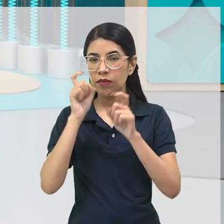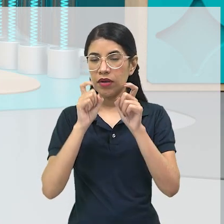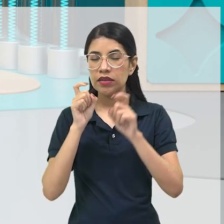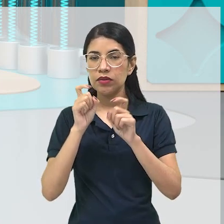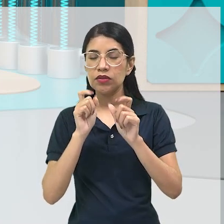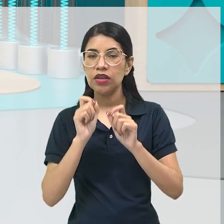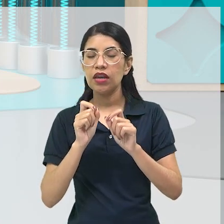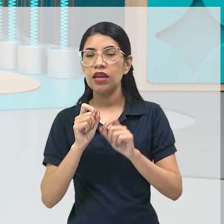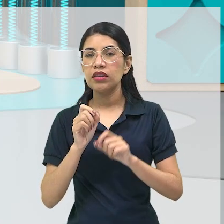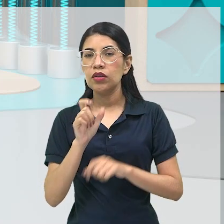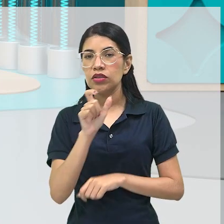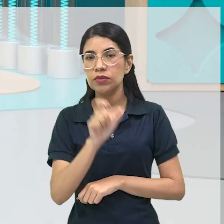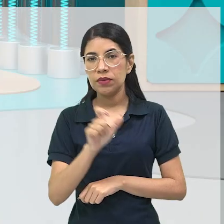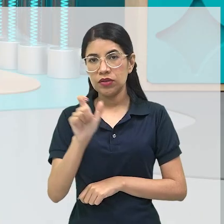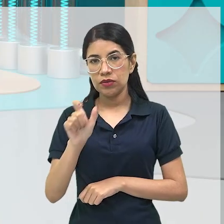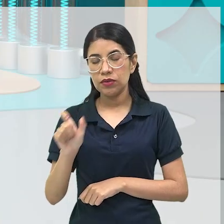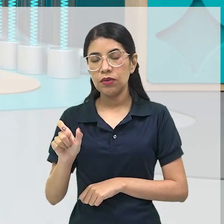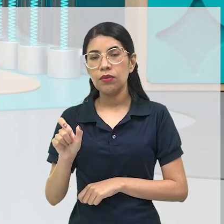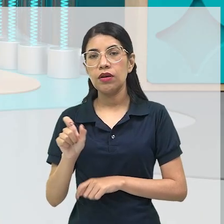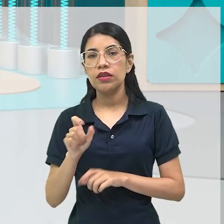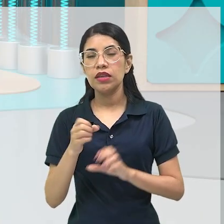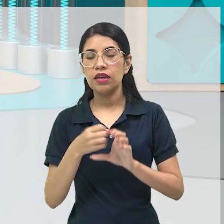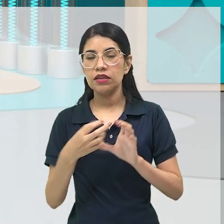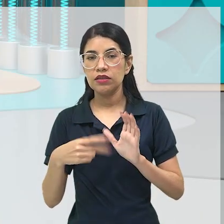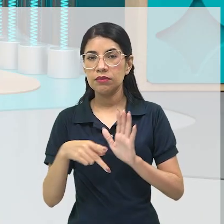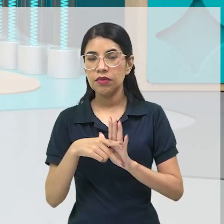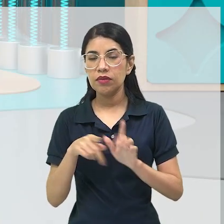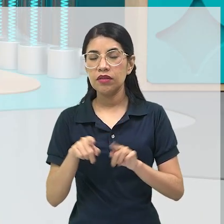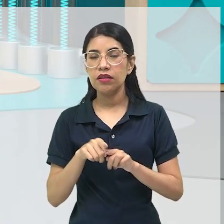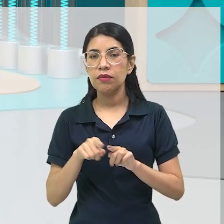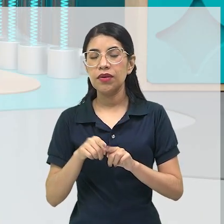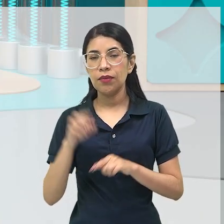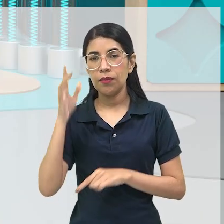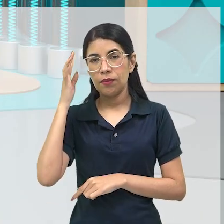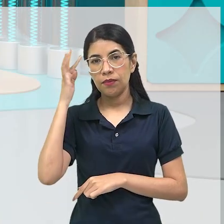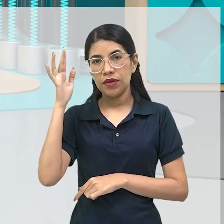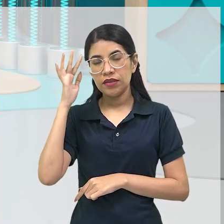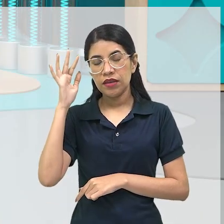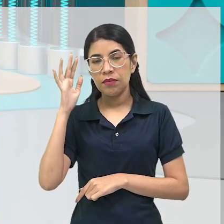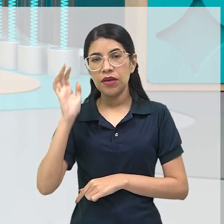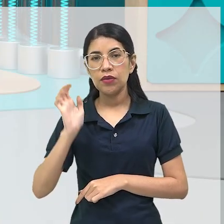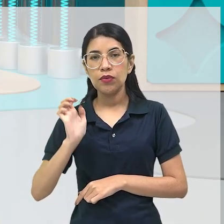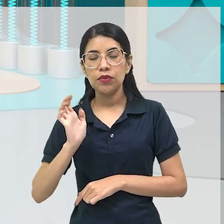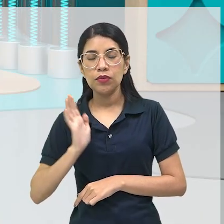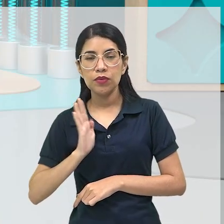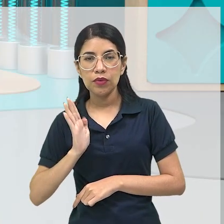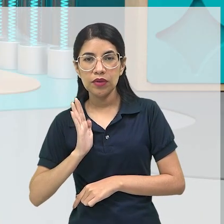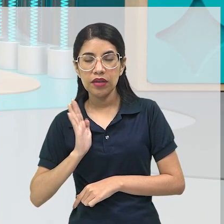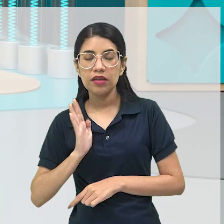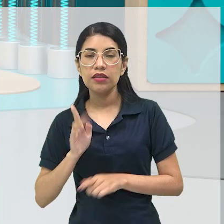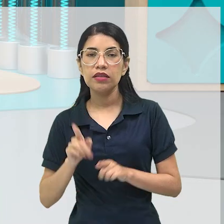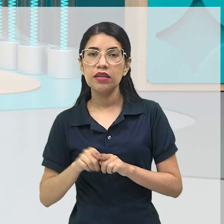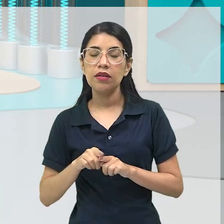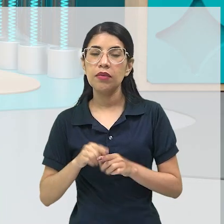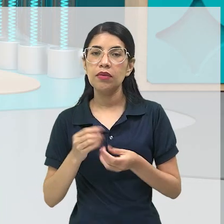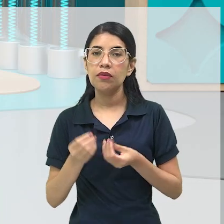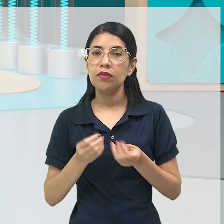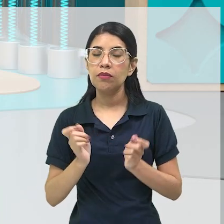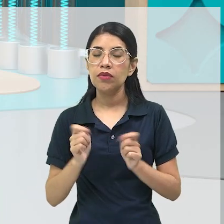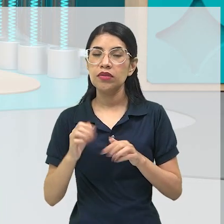caráter individual, traz também essa questão do pensamento burguês, né? Essa questão de